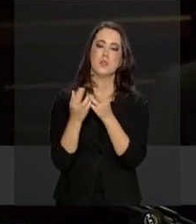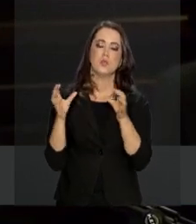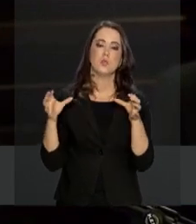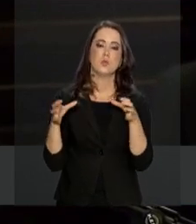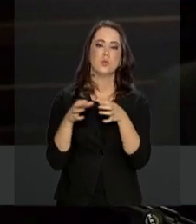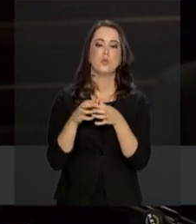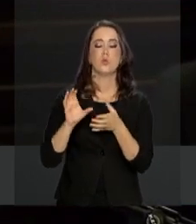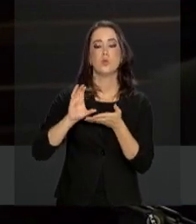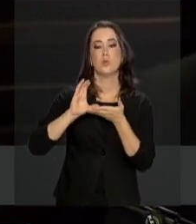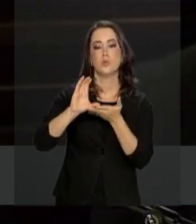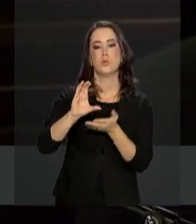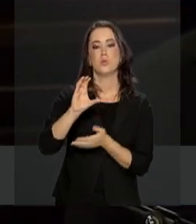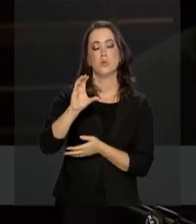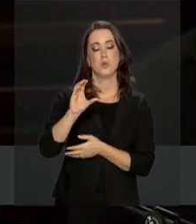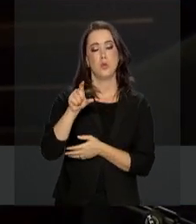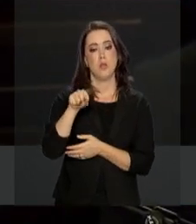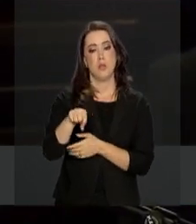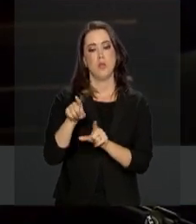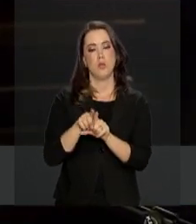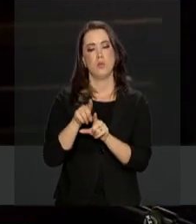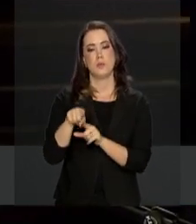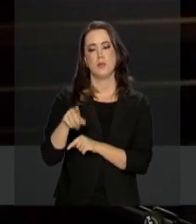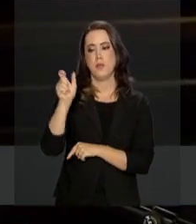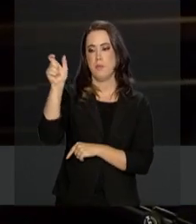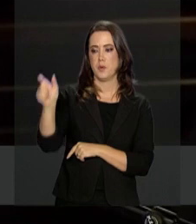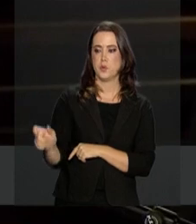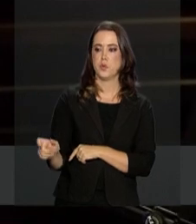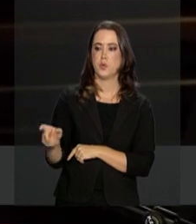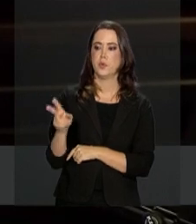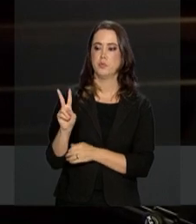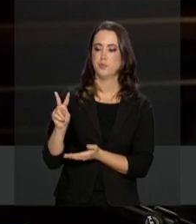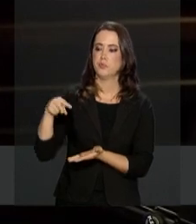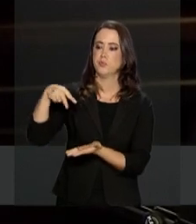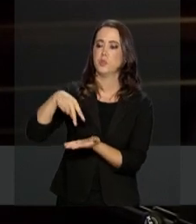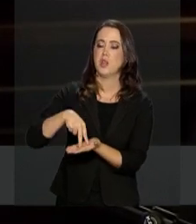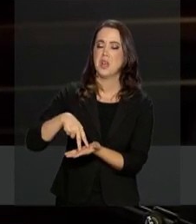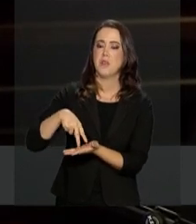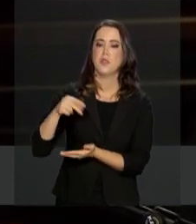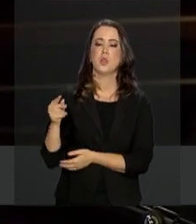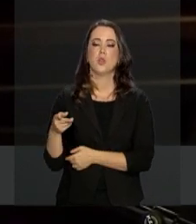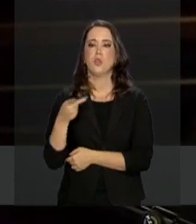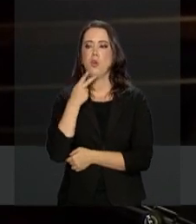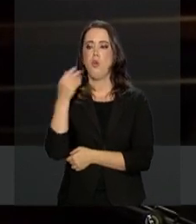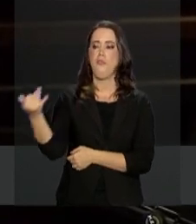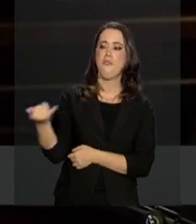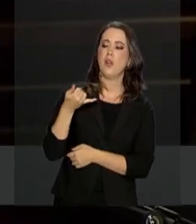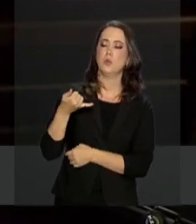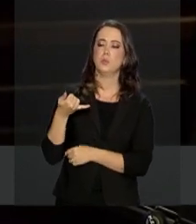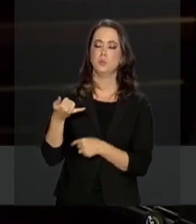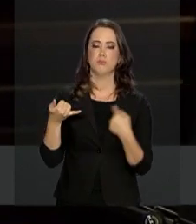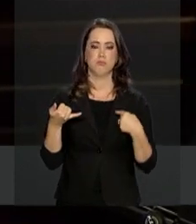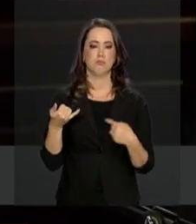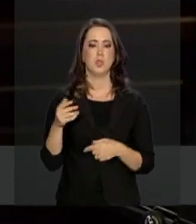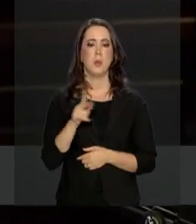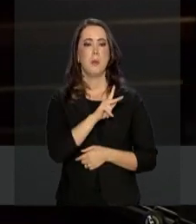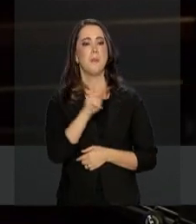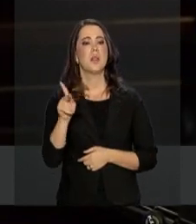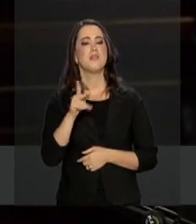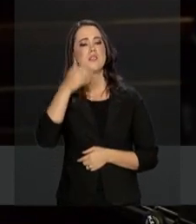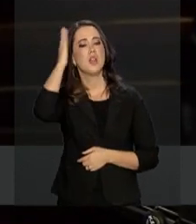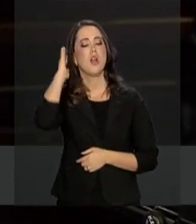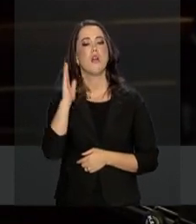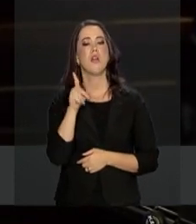economia social um dos integrantes seria disse o seguinte deixando aqui tv presidente é